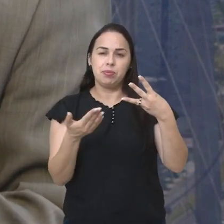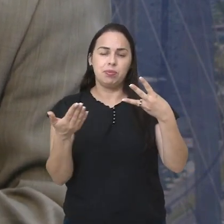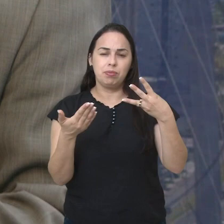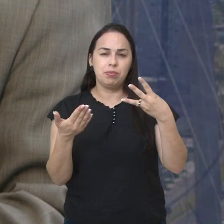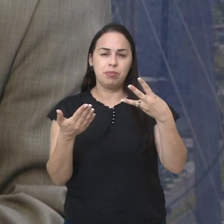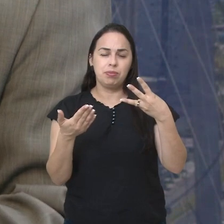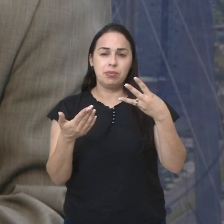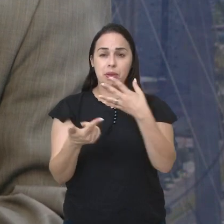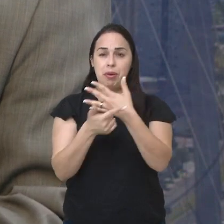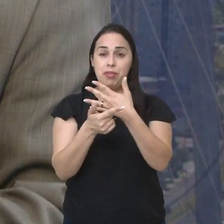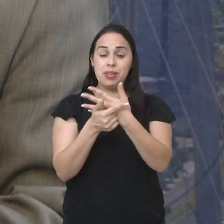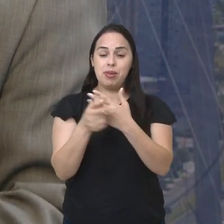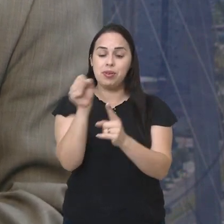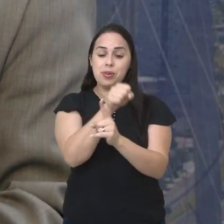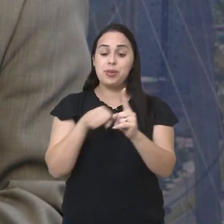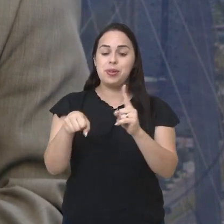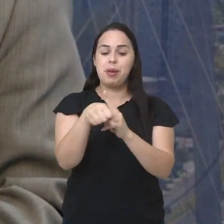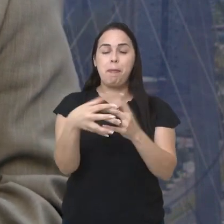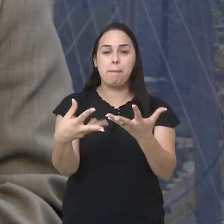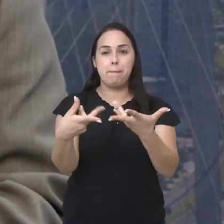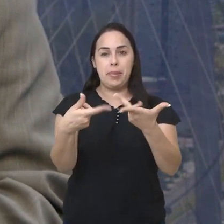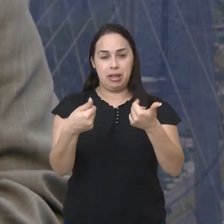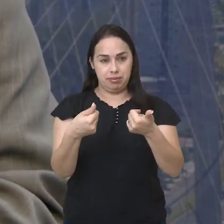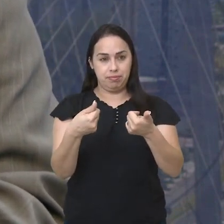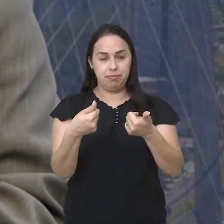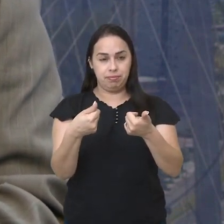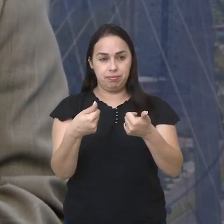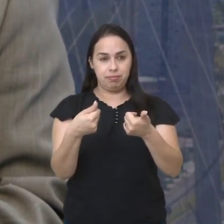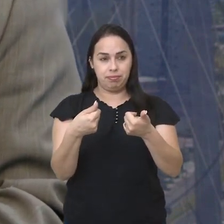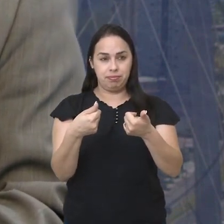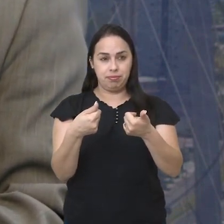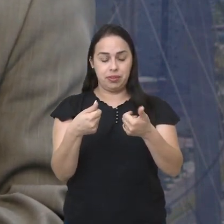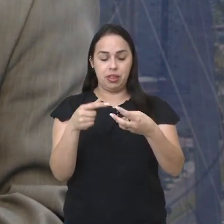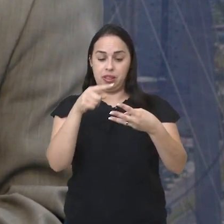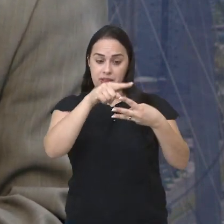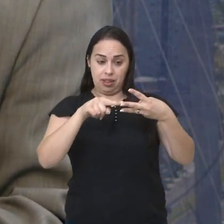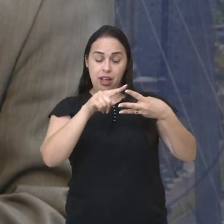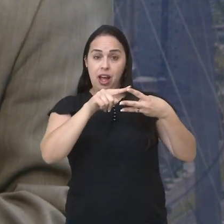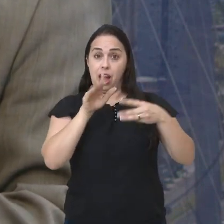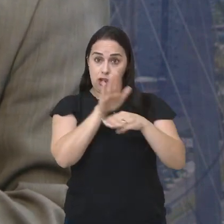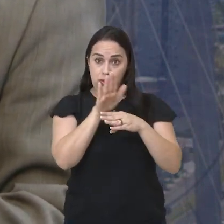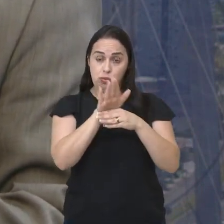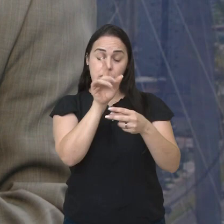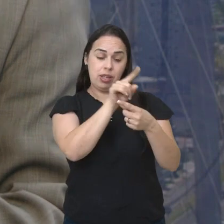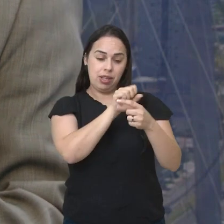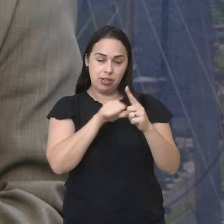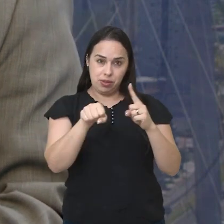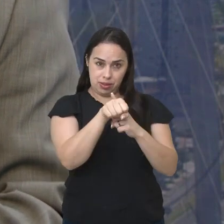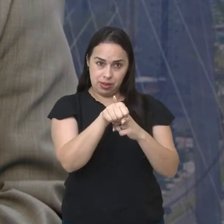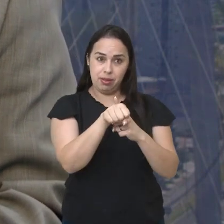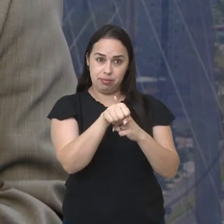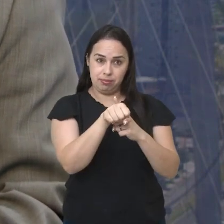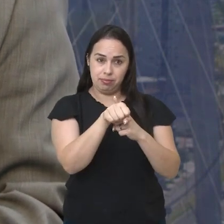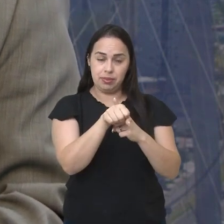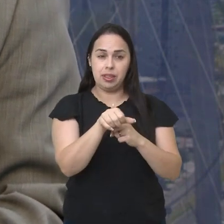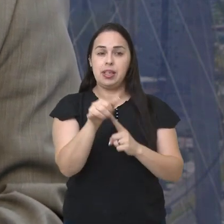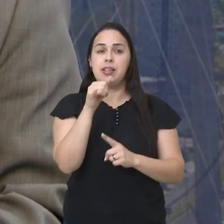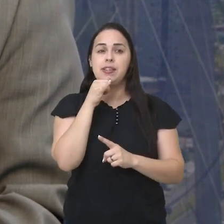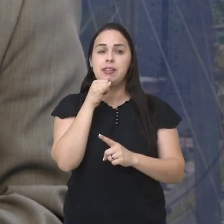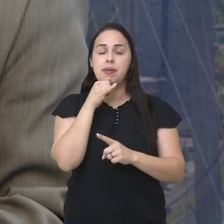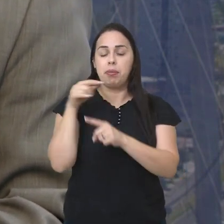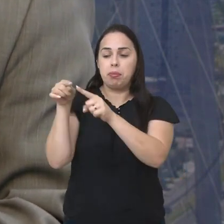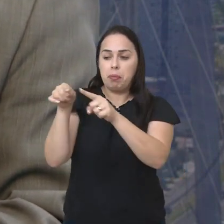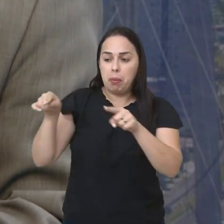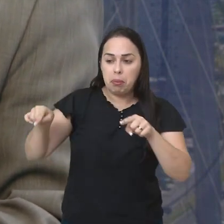uma função social fantástica. Todos os entes têm função social, né? Até uma propriedade tem que exercer sua função social,